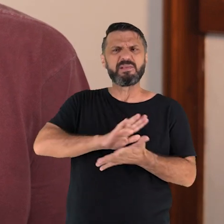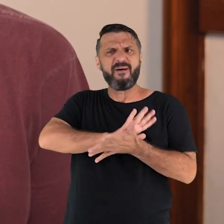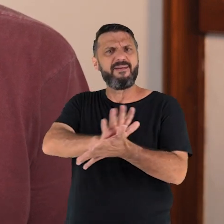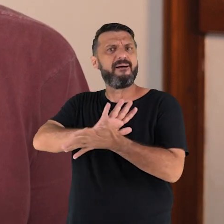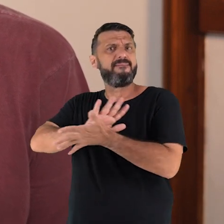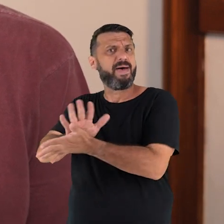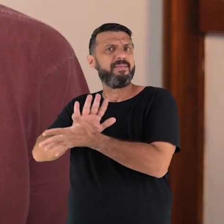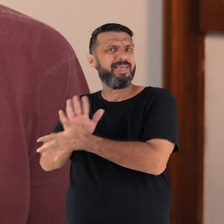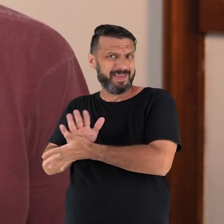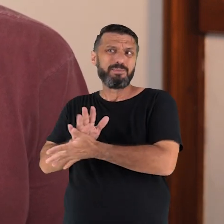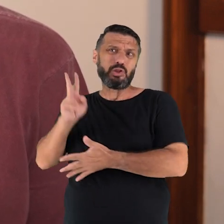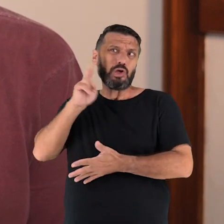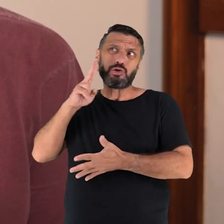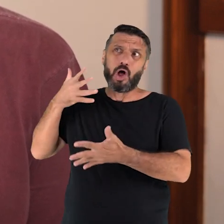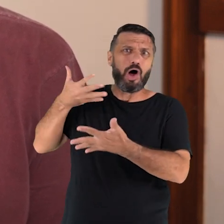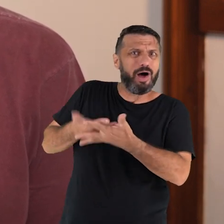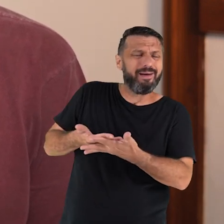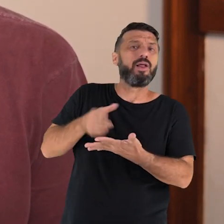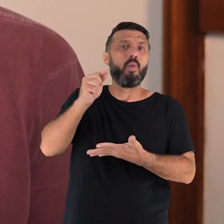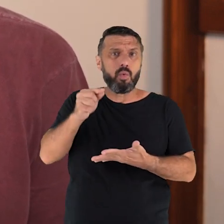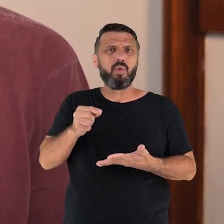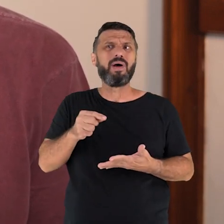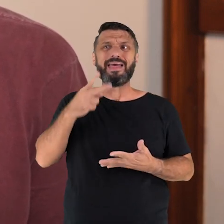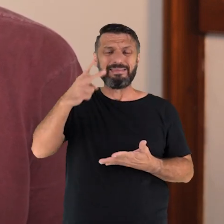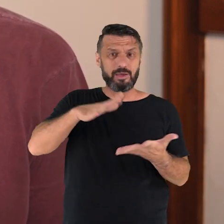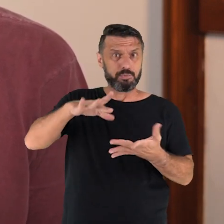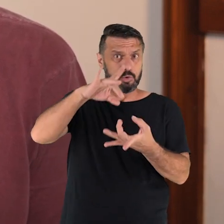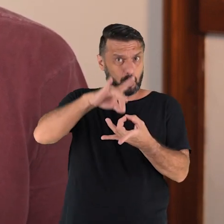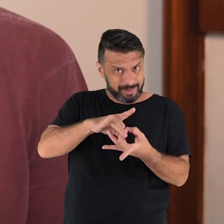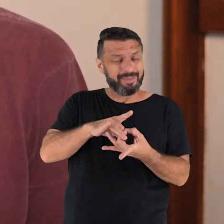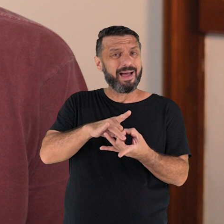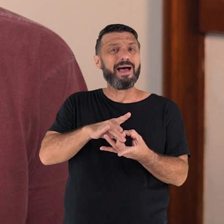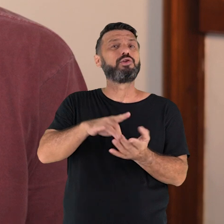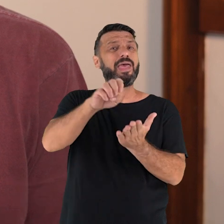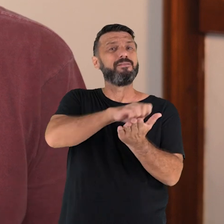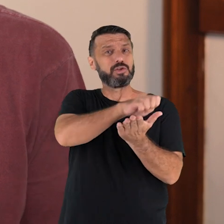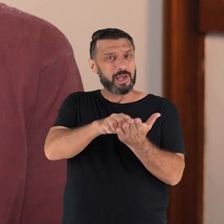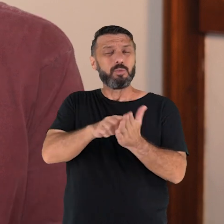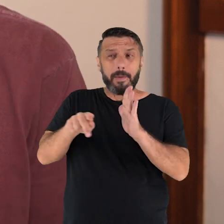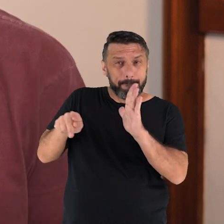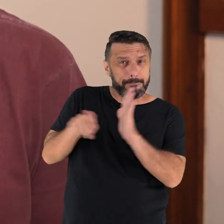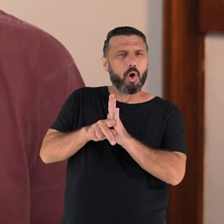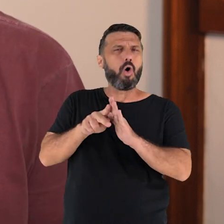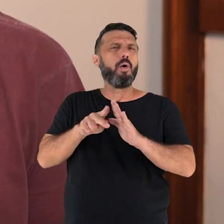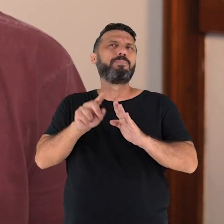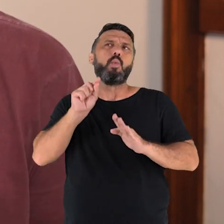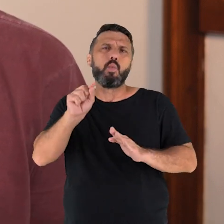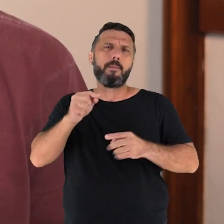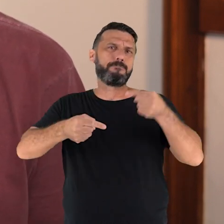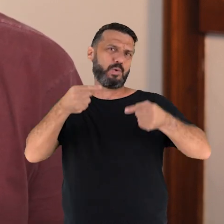dos injustiçados da história. Então, sim, a espiritualidade do Evangelho é